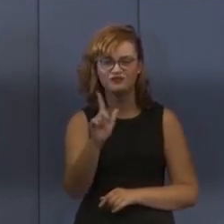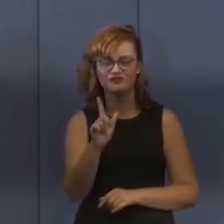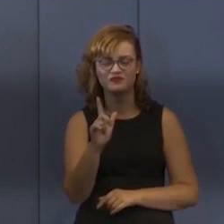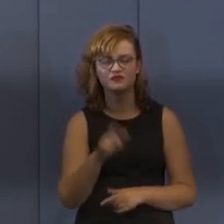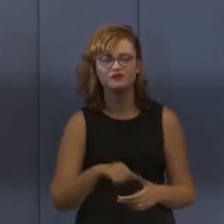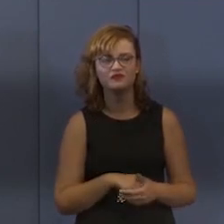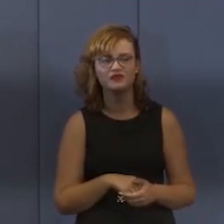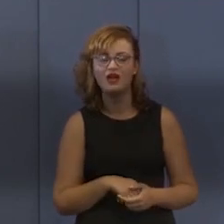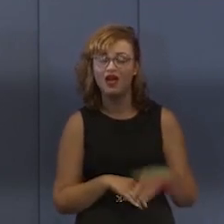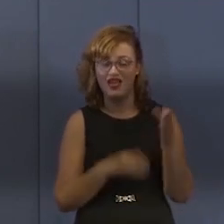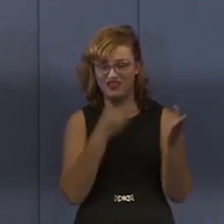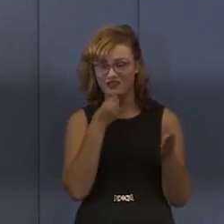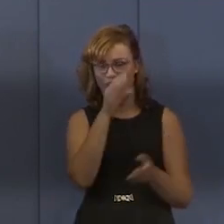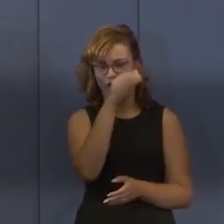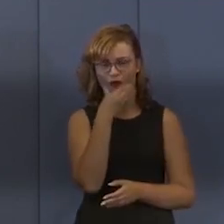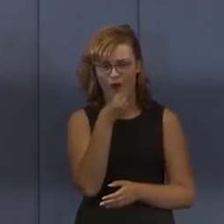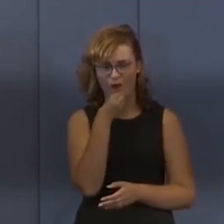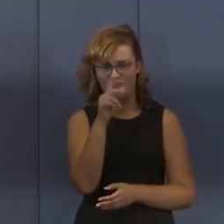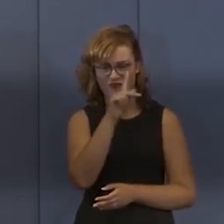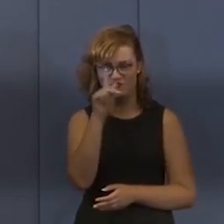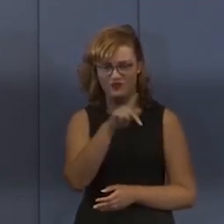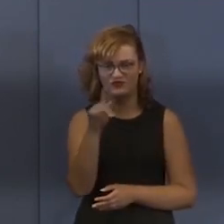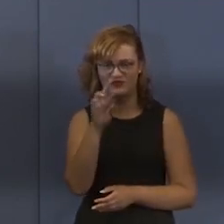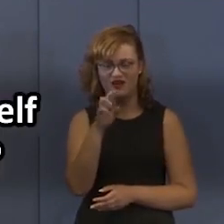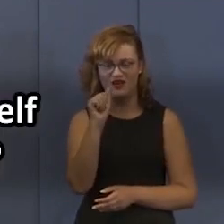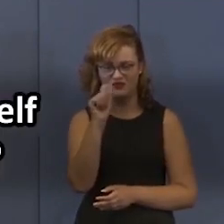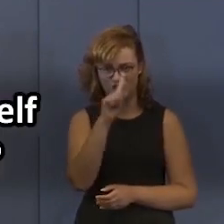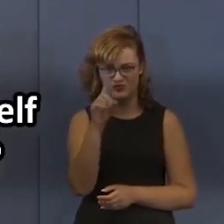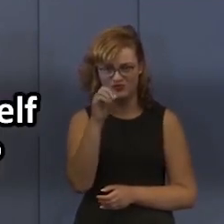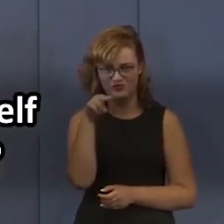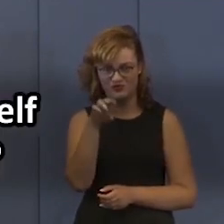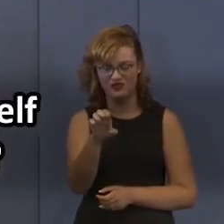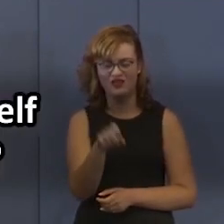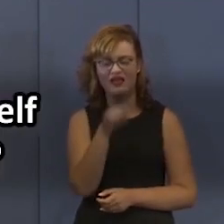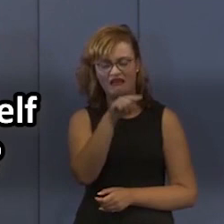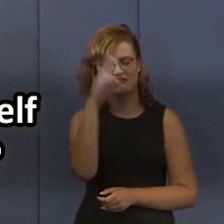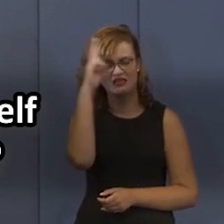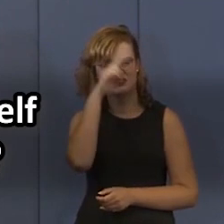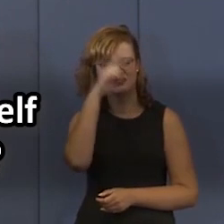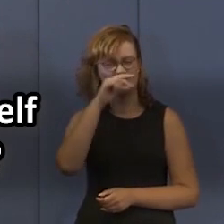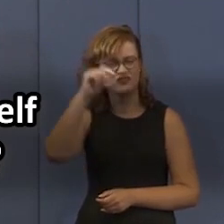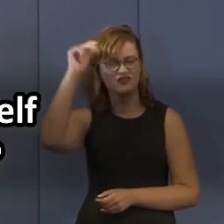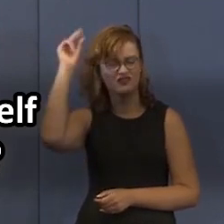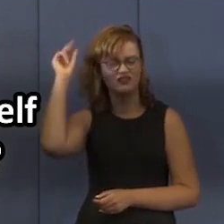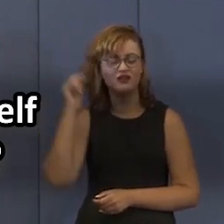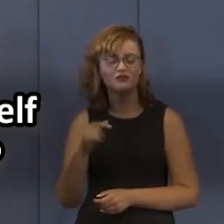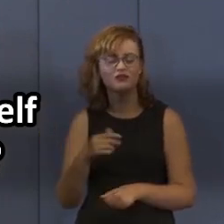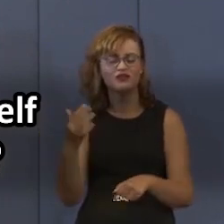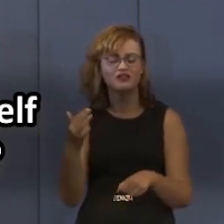homem dessa natureza, que tem um histórico, inclusive, de sobreviventes do